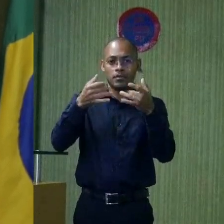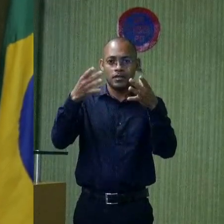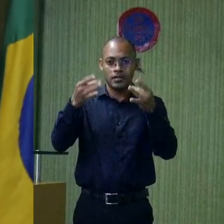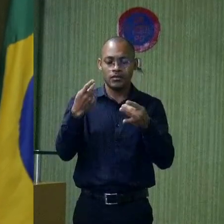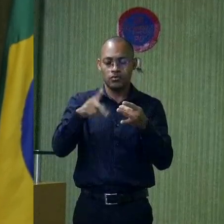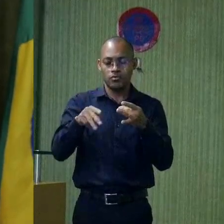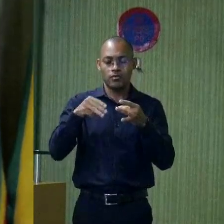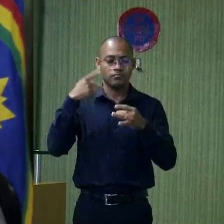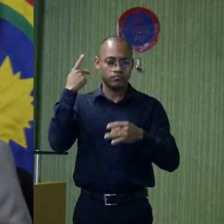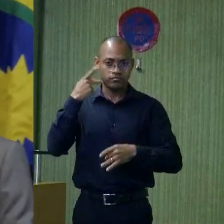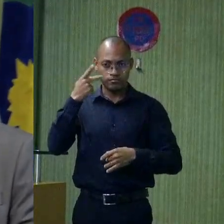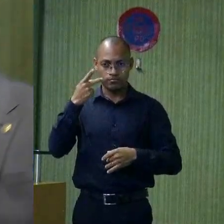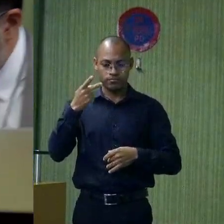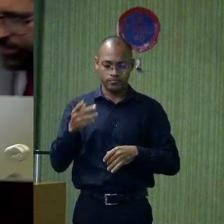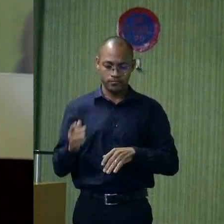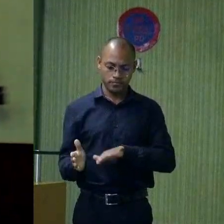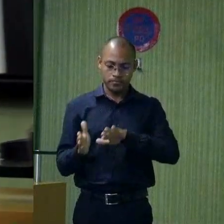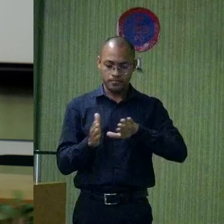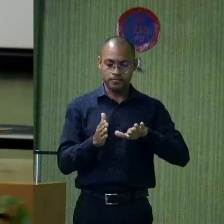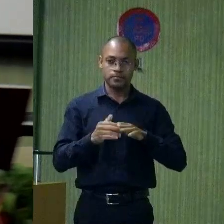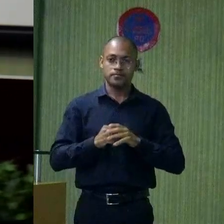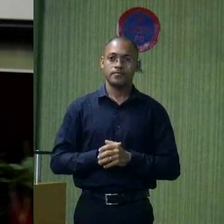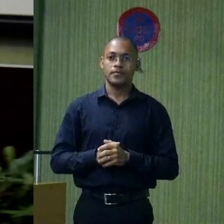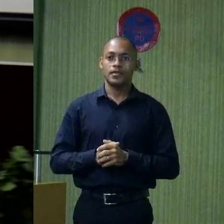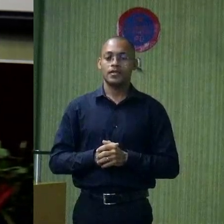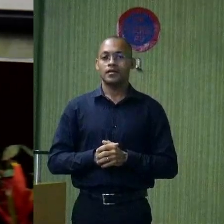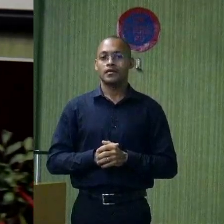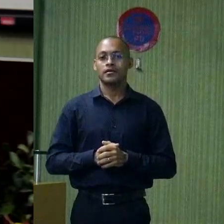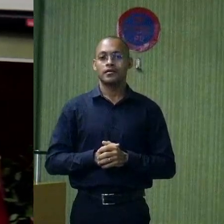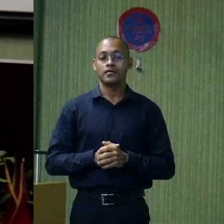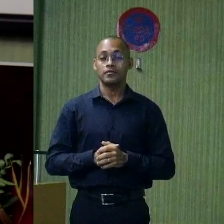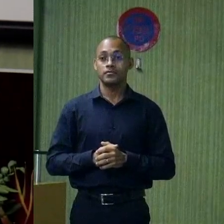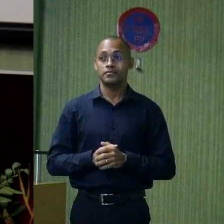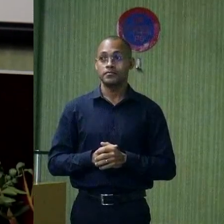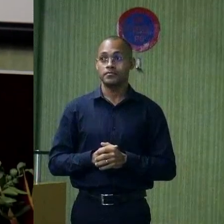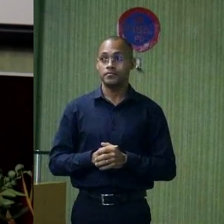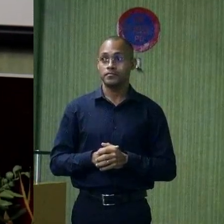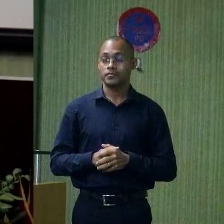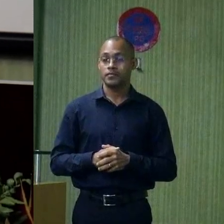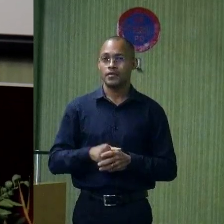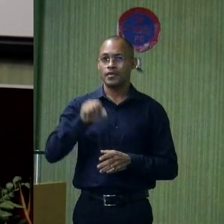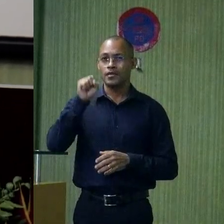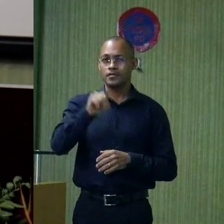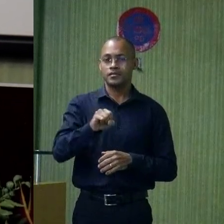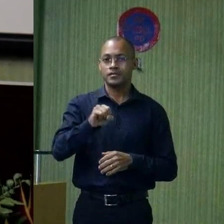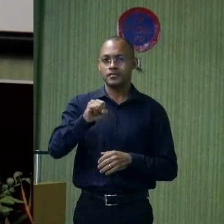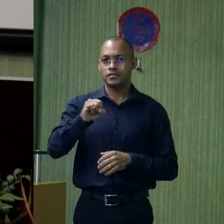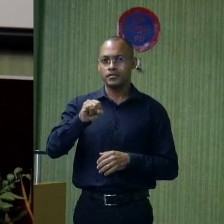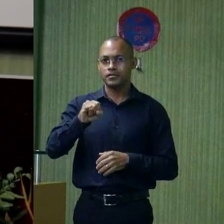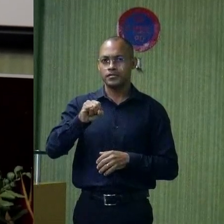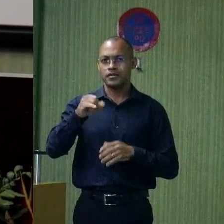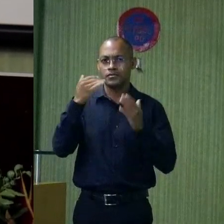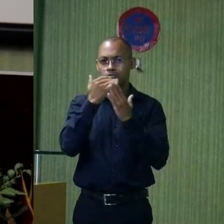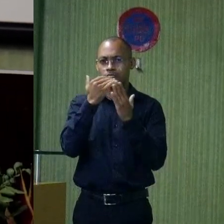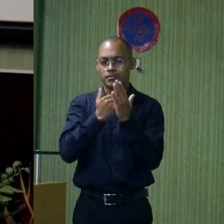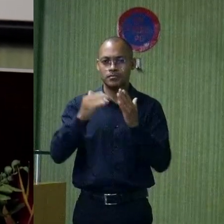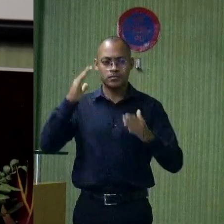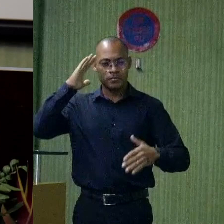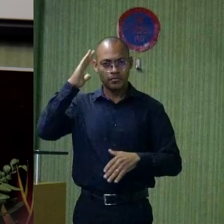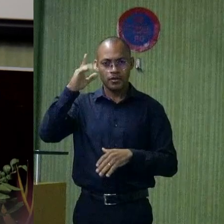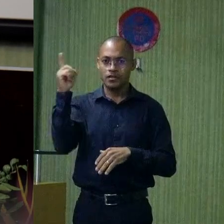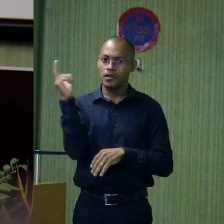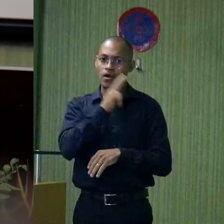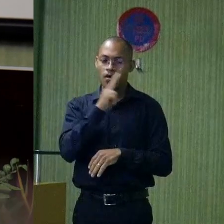autoria pergunta eh se um plano Municipal não priorizar a metas urgentes baseados